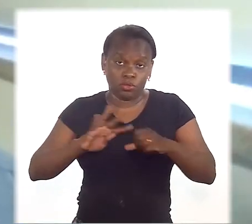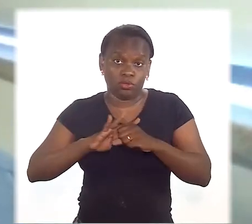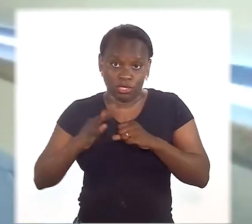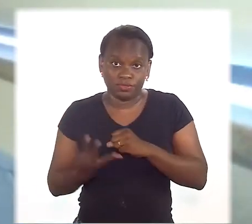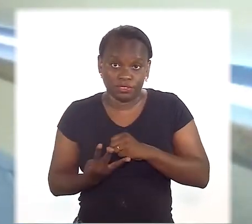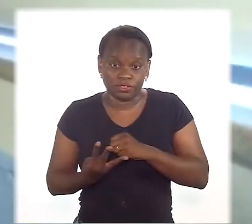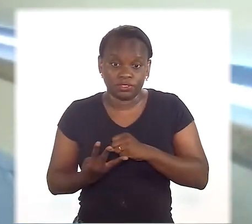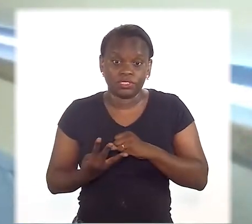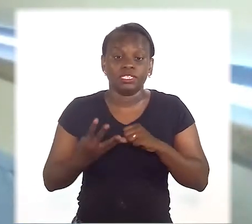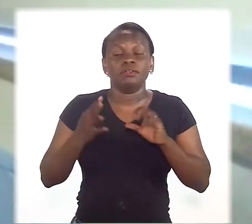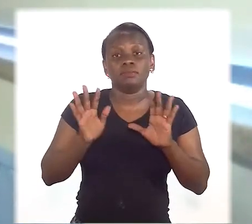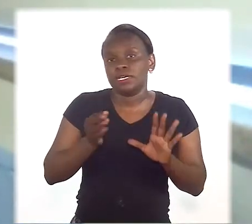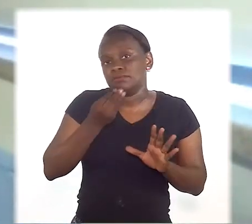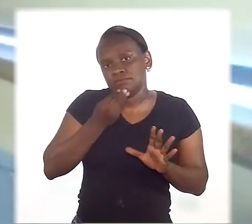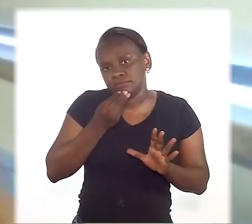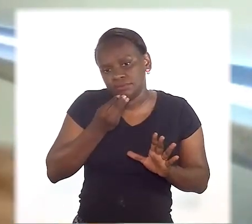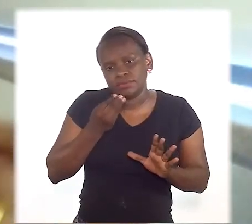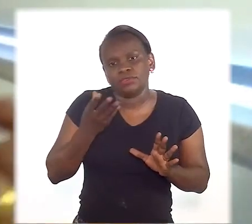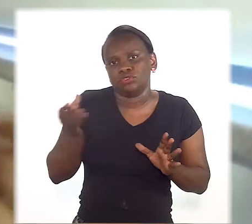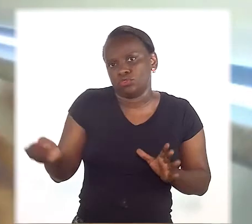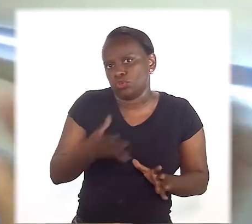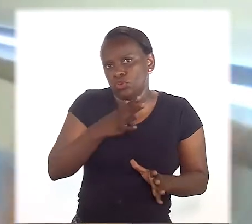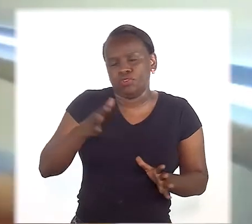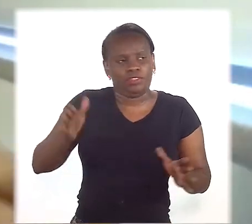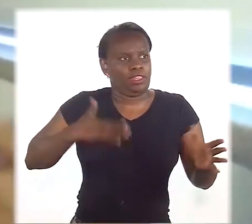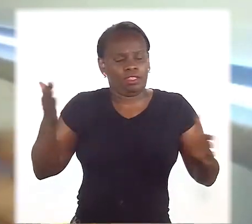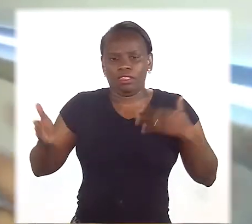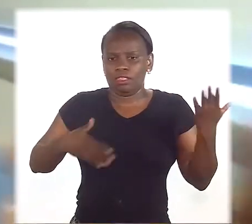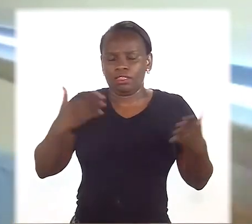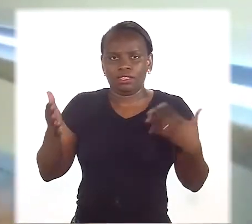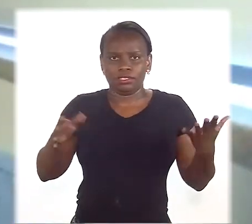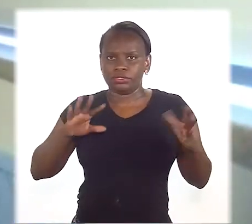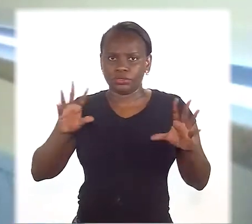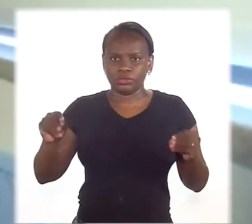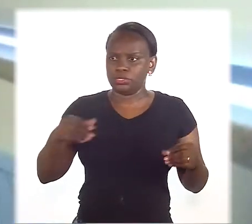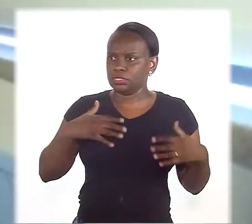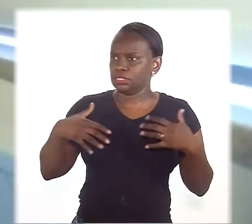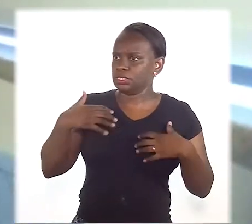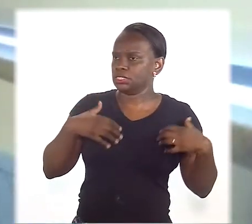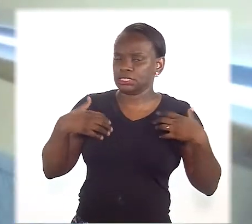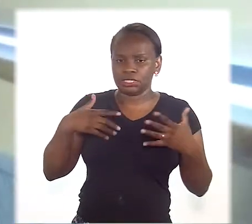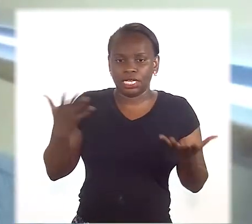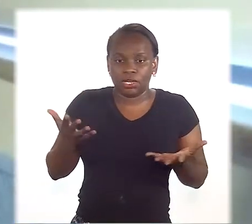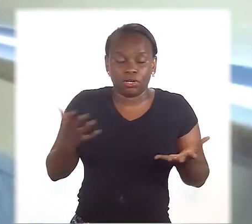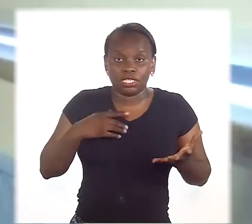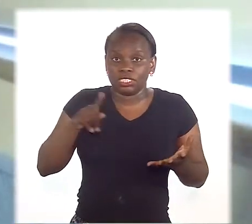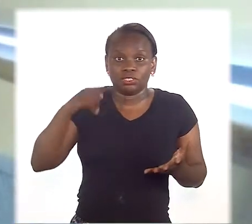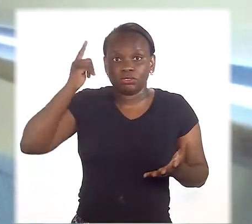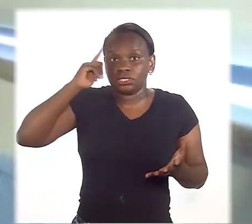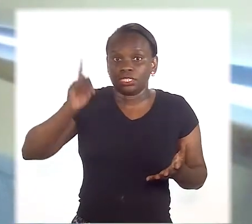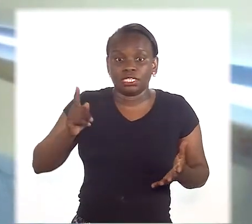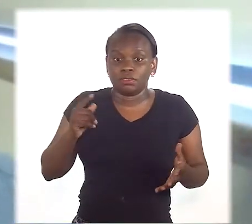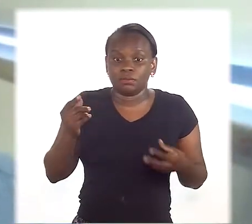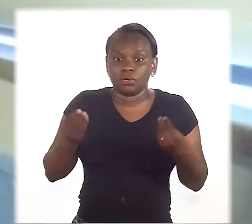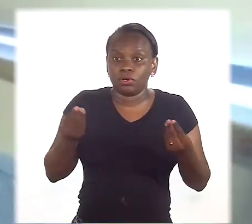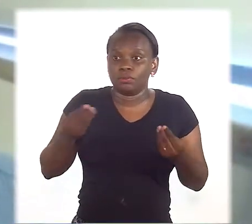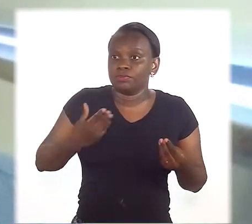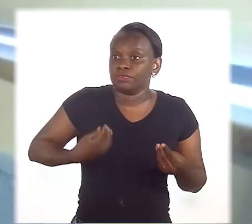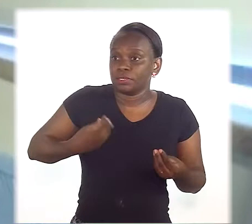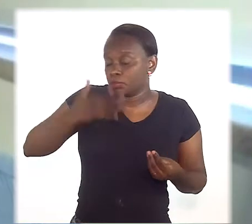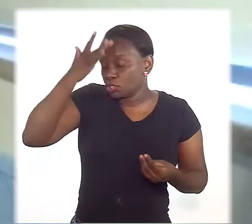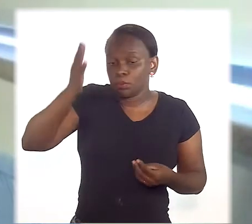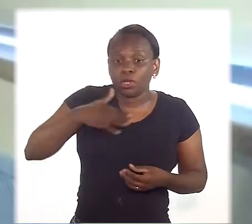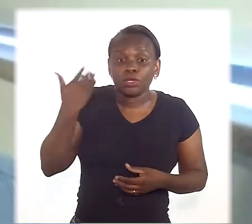pandemia do coronavírus. Obviamente é algo novo, assustador, amedrontador, que neste momento nós já perdemos de